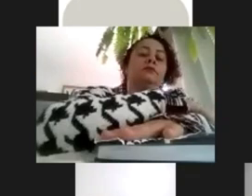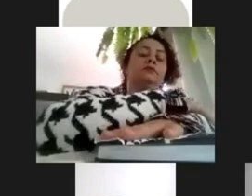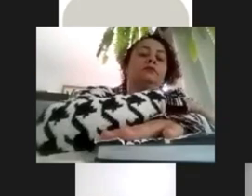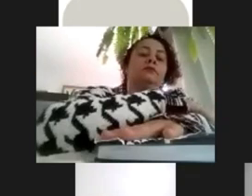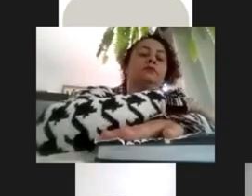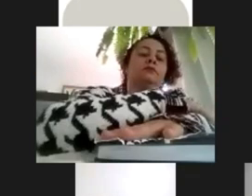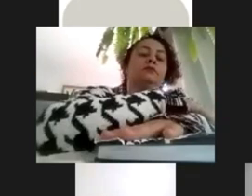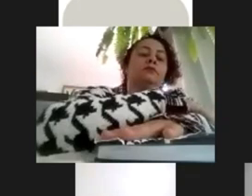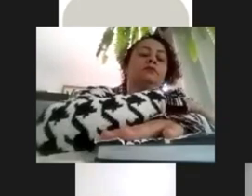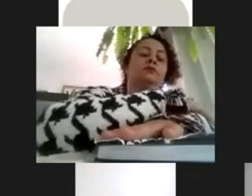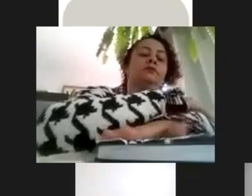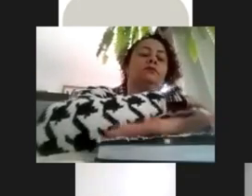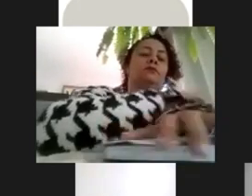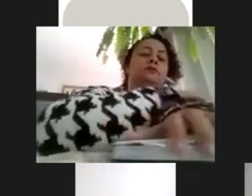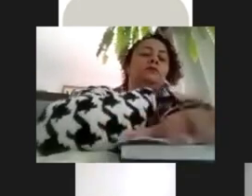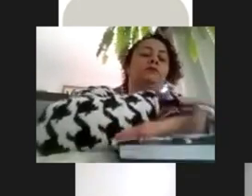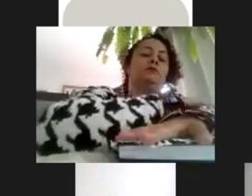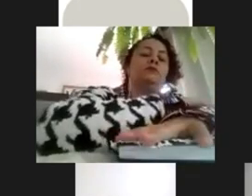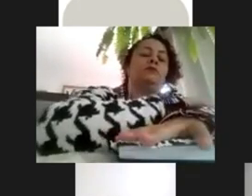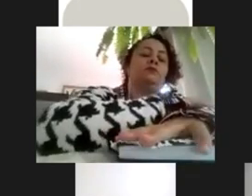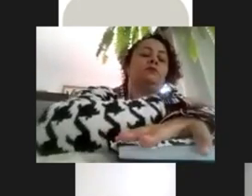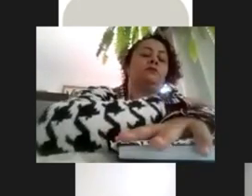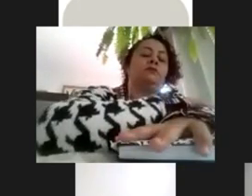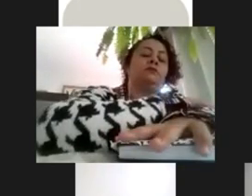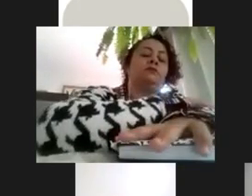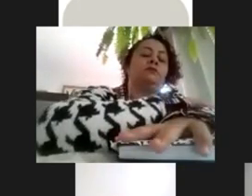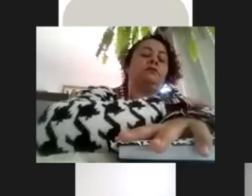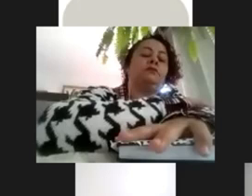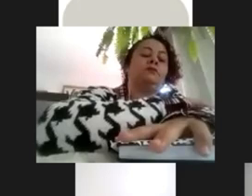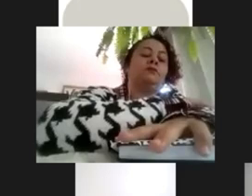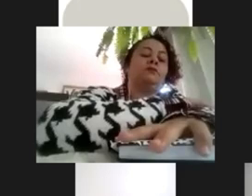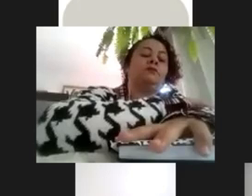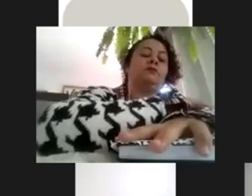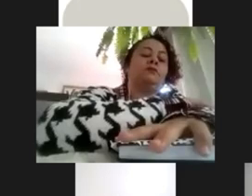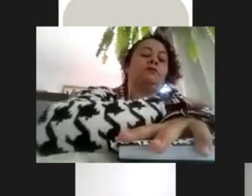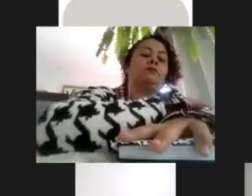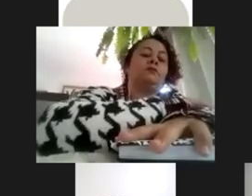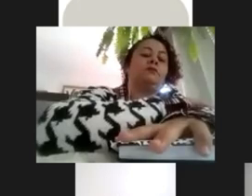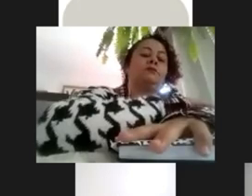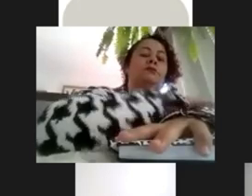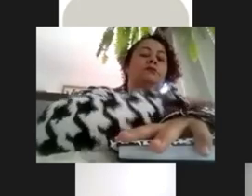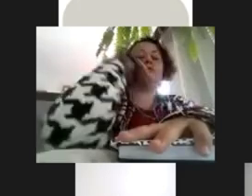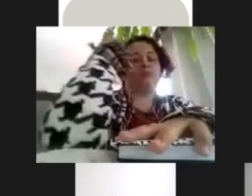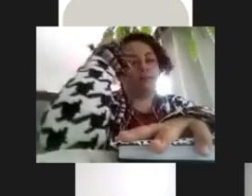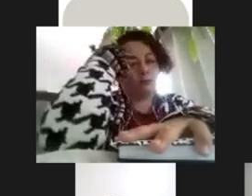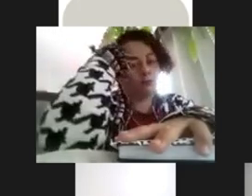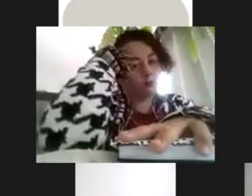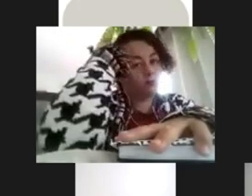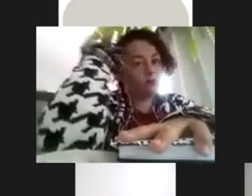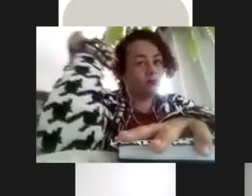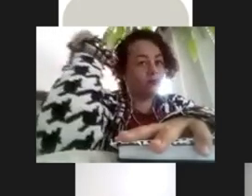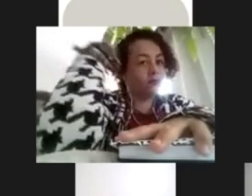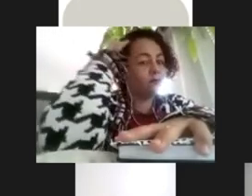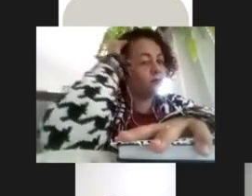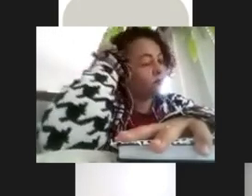cortesia. Me senti viva novamente, com confiança, né? Com a hashtag confiança, que posso ajudar ao próximo e me